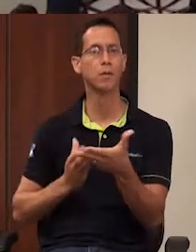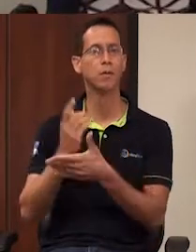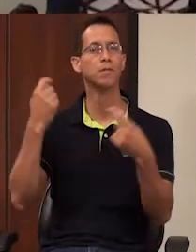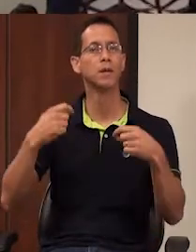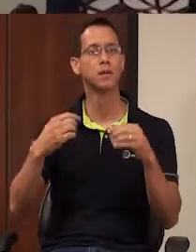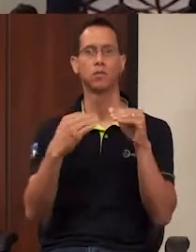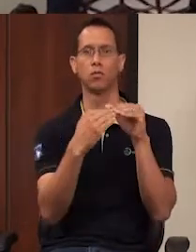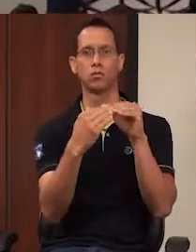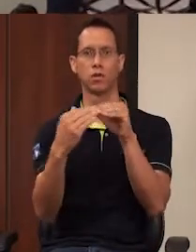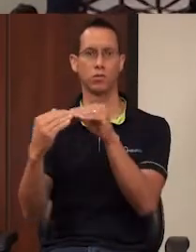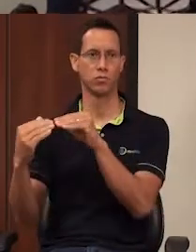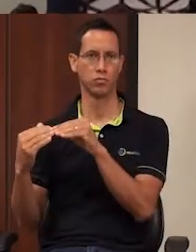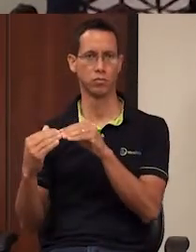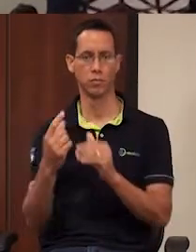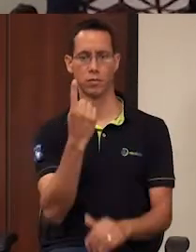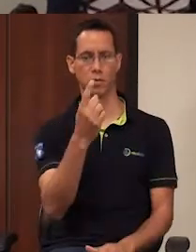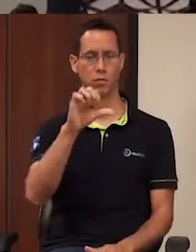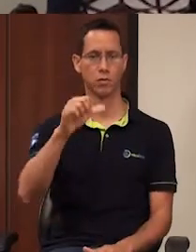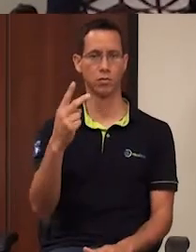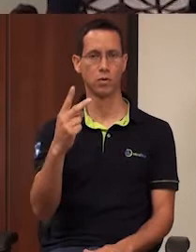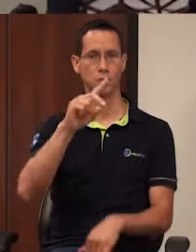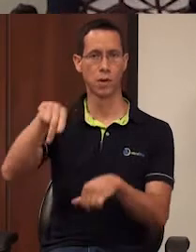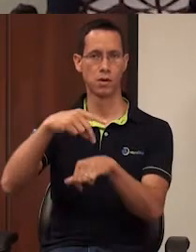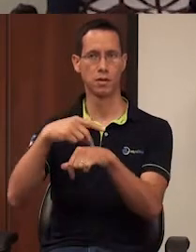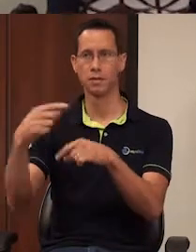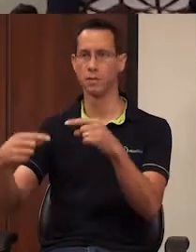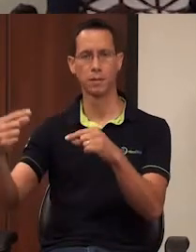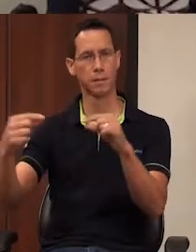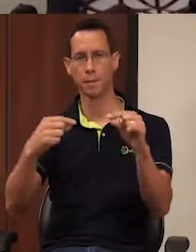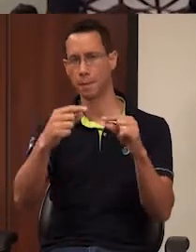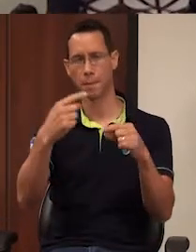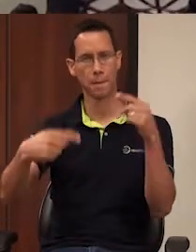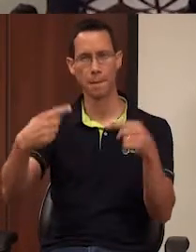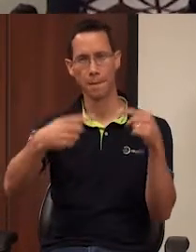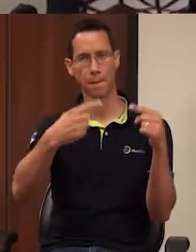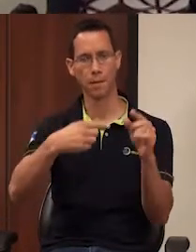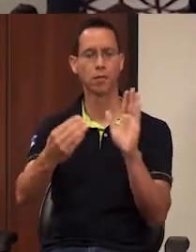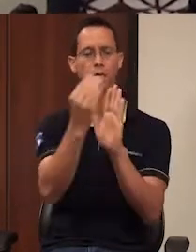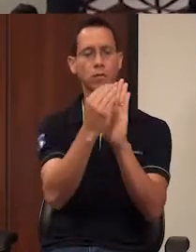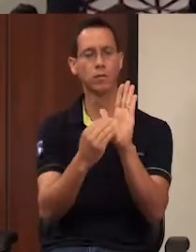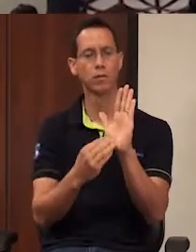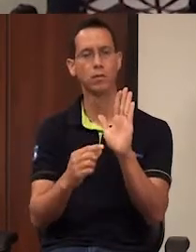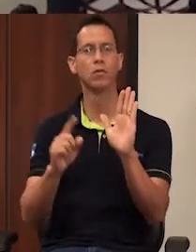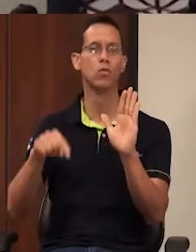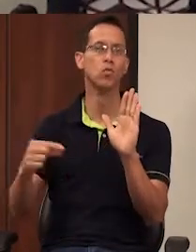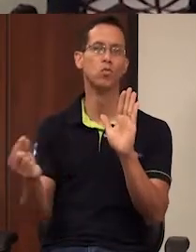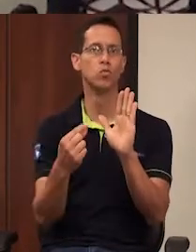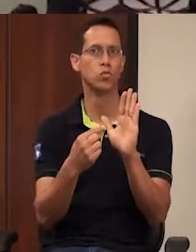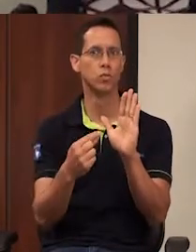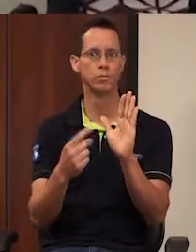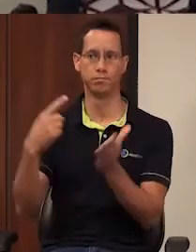consenso, então foram 192 países negociando para ver o que ia ficar escrito ali e o que não ia. O que se combinou? Vamos deixar